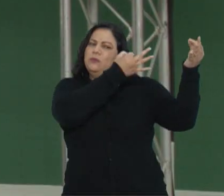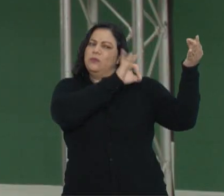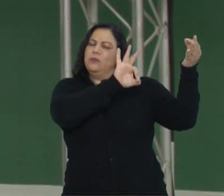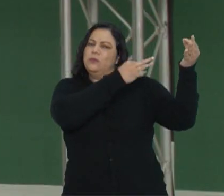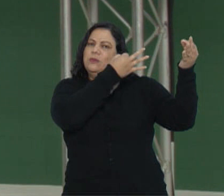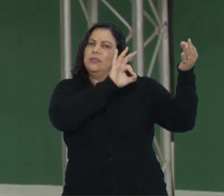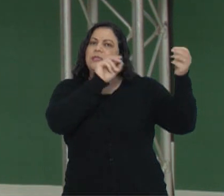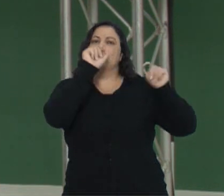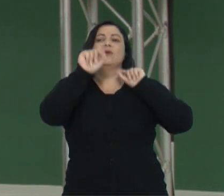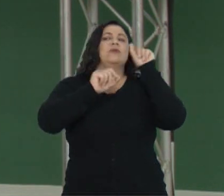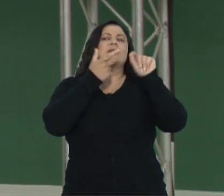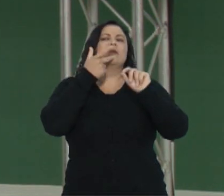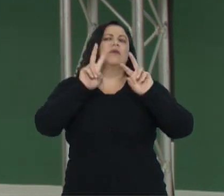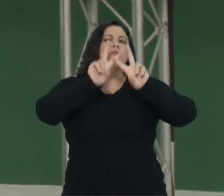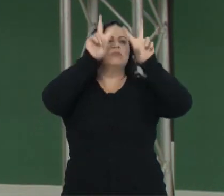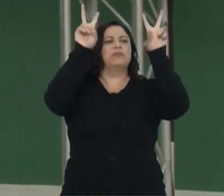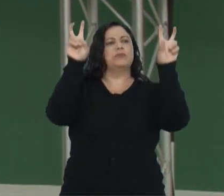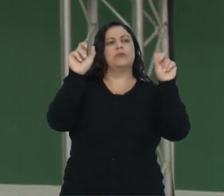quê?